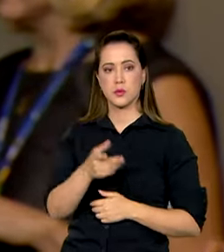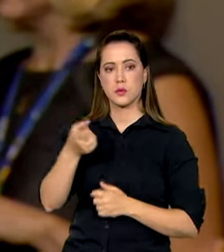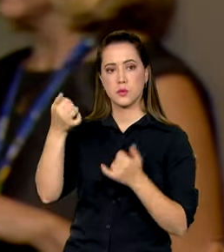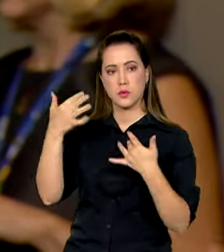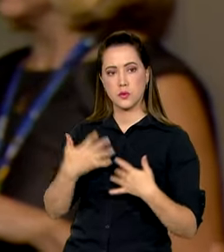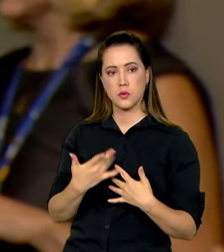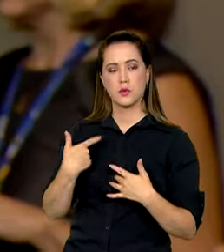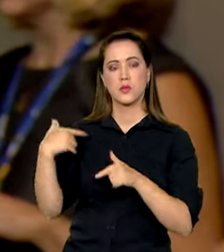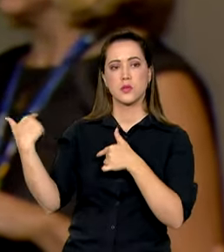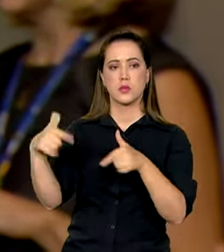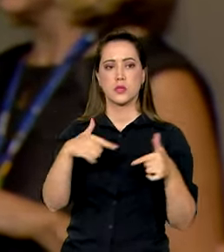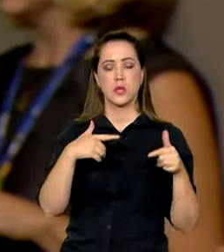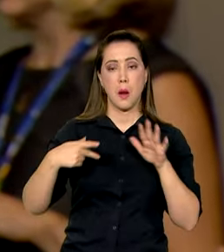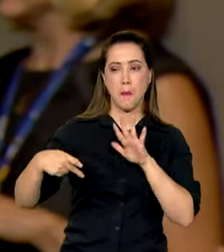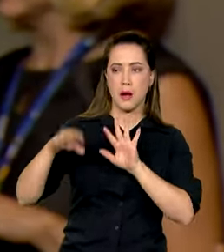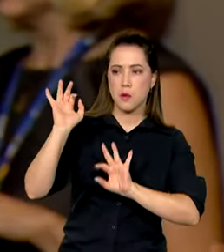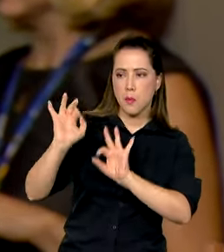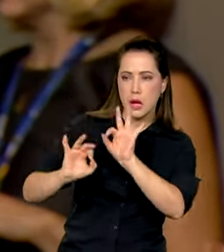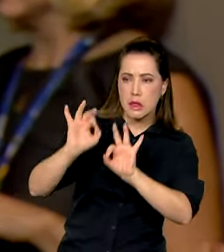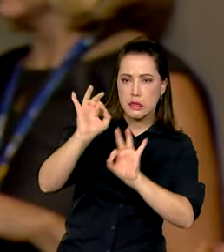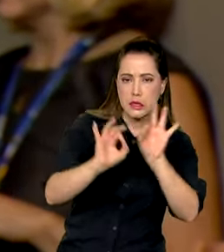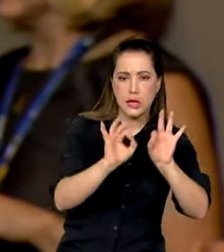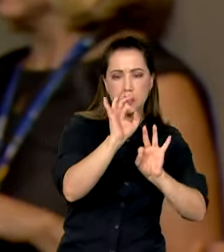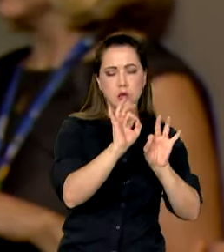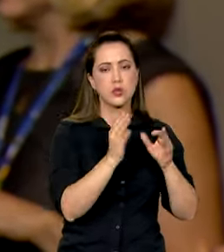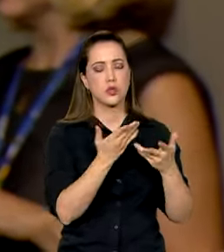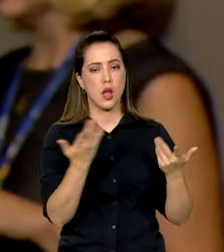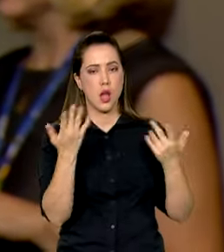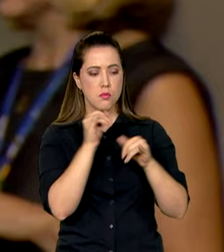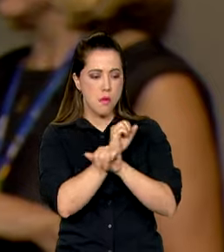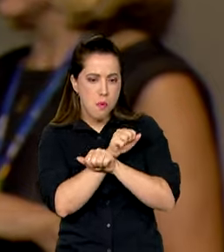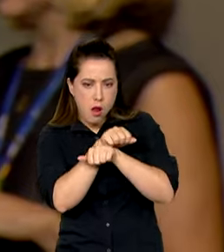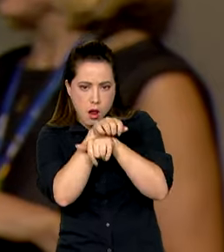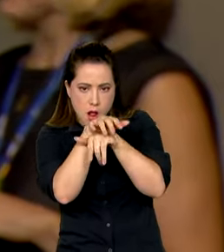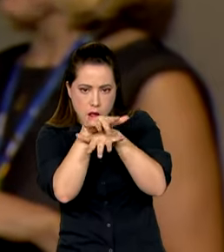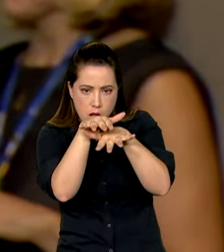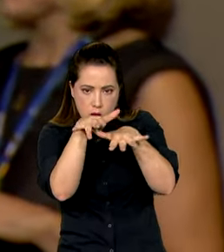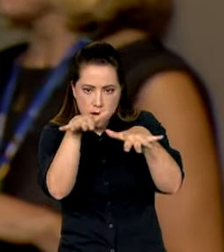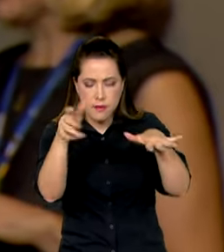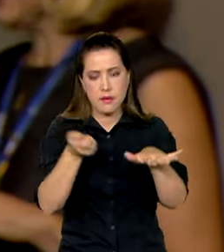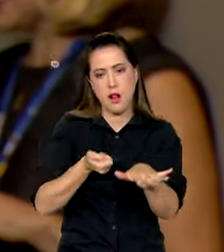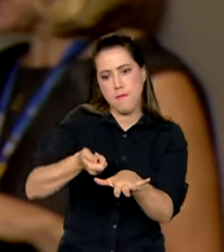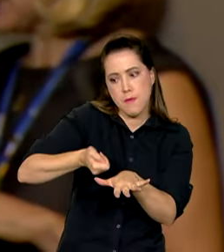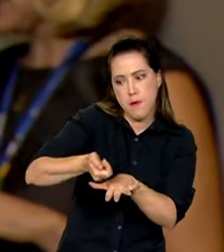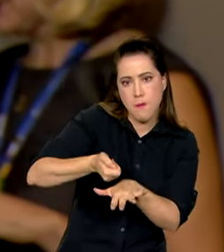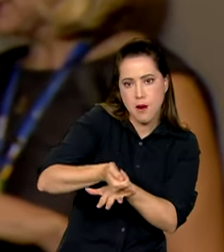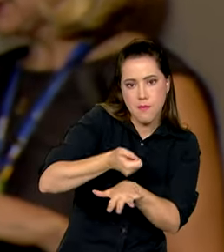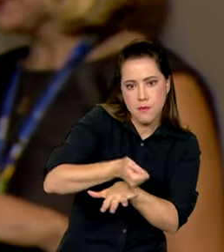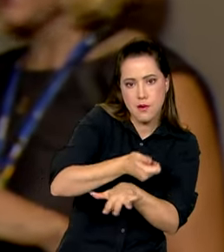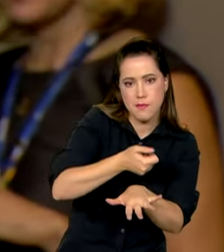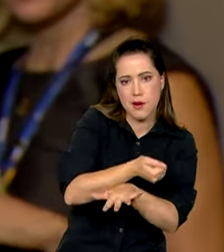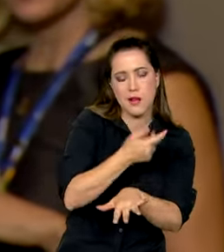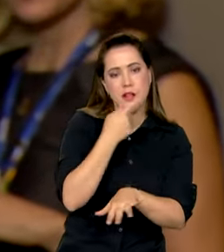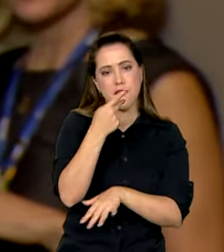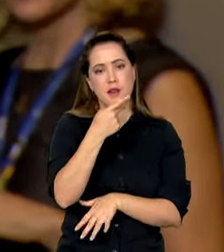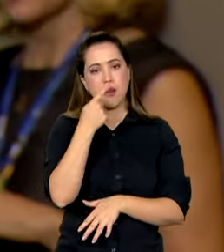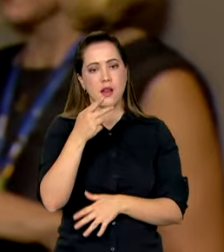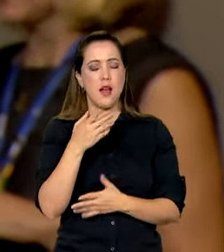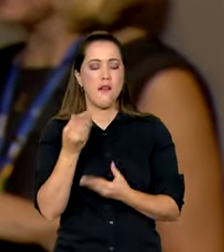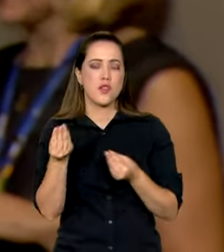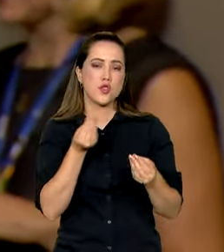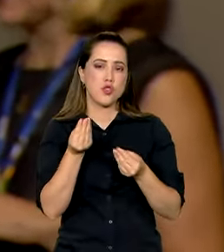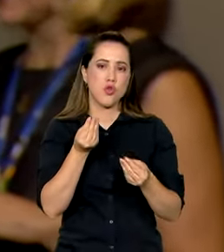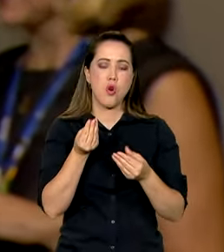ação orquestrada no sentido de disseminar notícias falsas que questionavam a eficácia dos métodos científicos